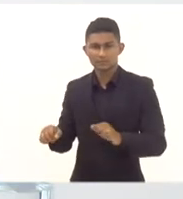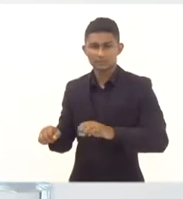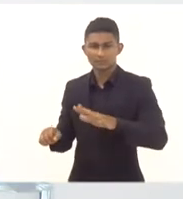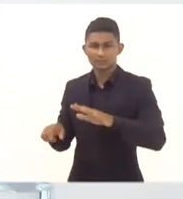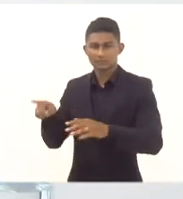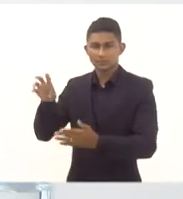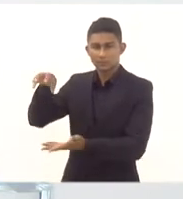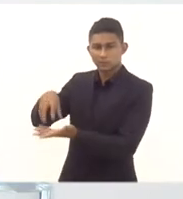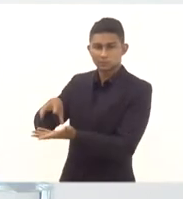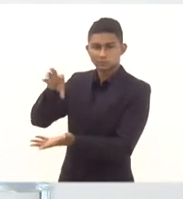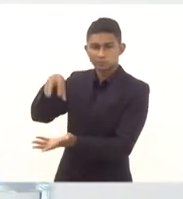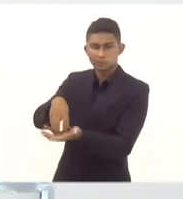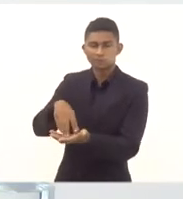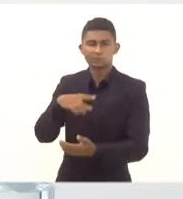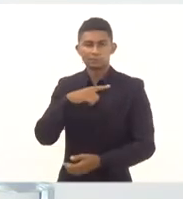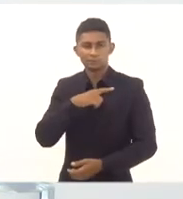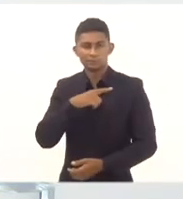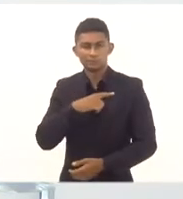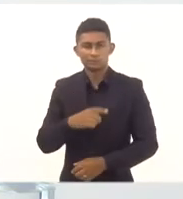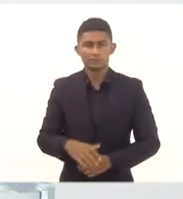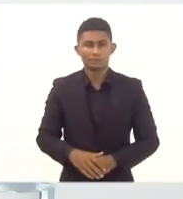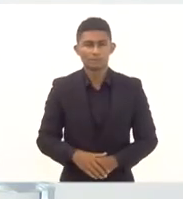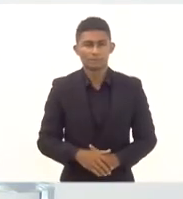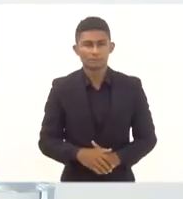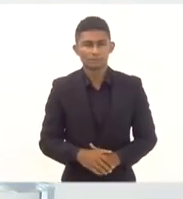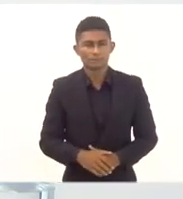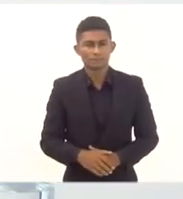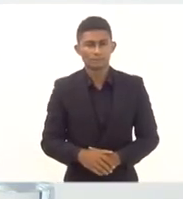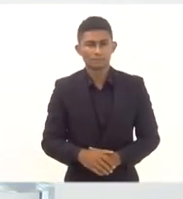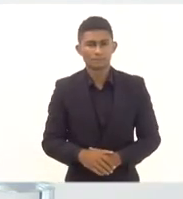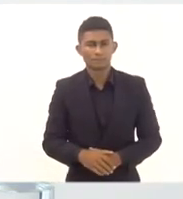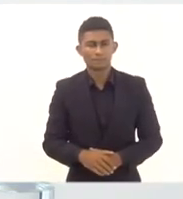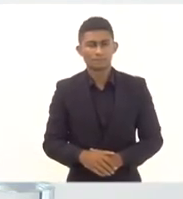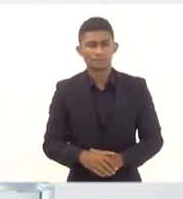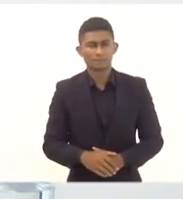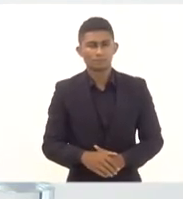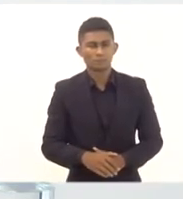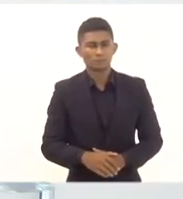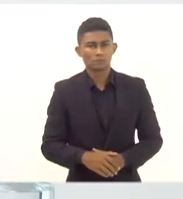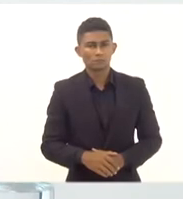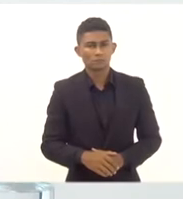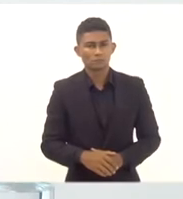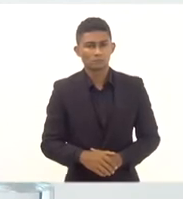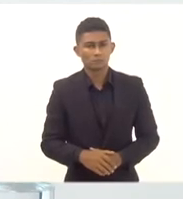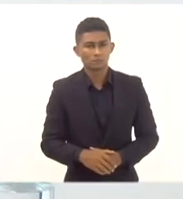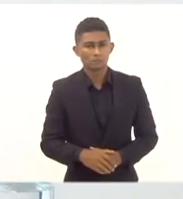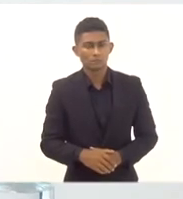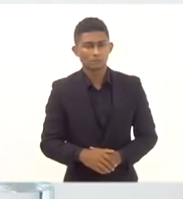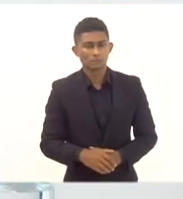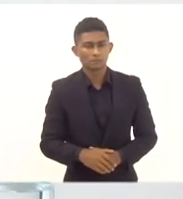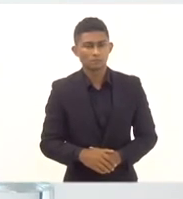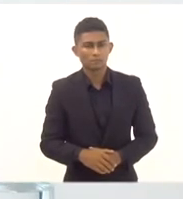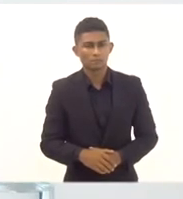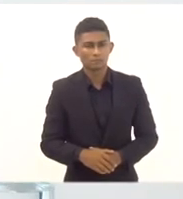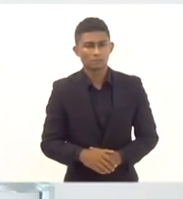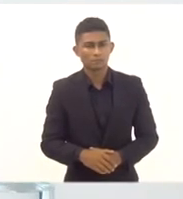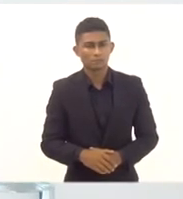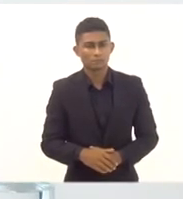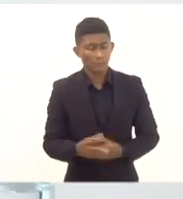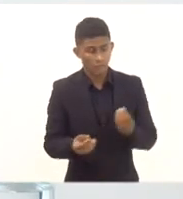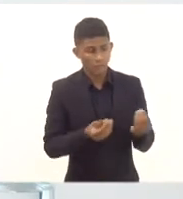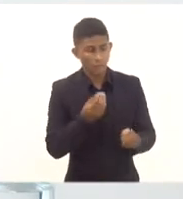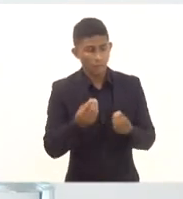favelas como também fecha esse esse processo de microcrédito cu1